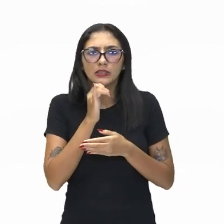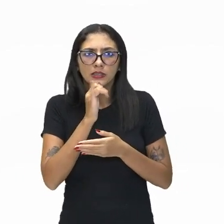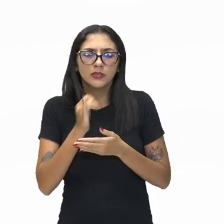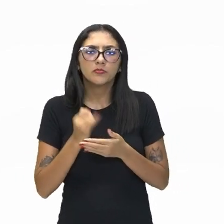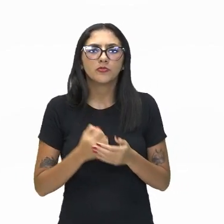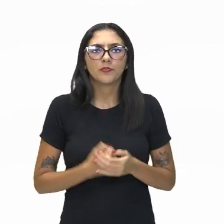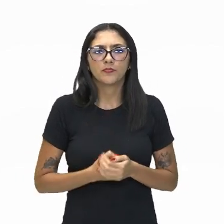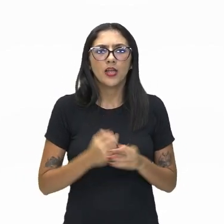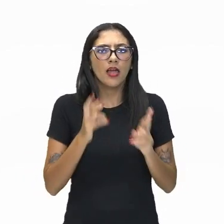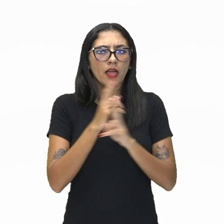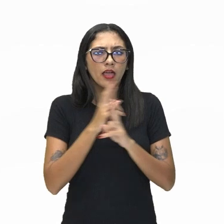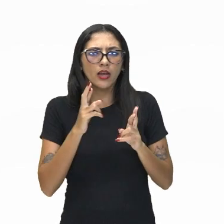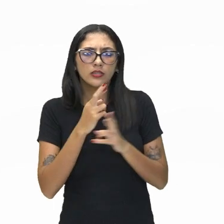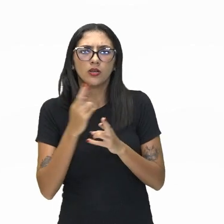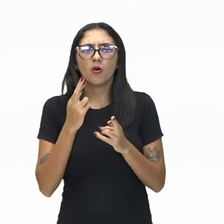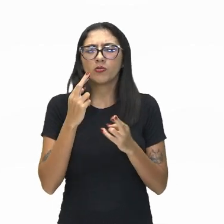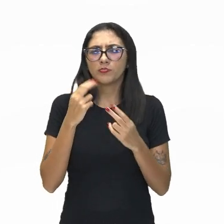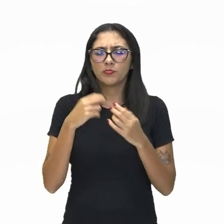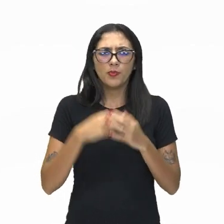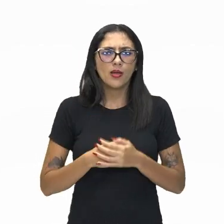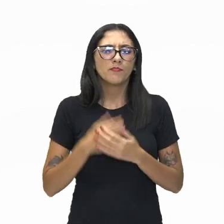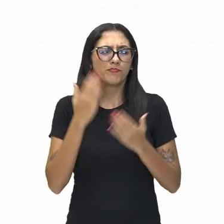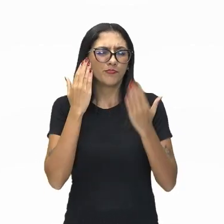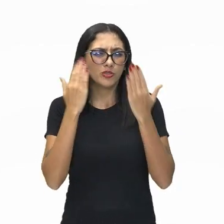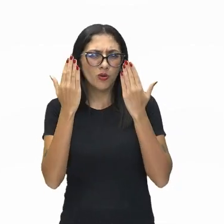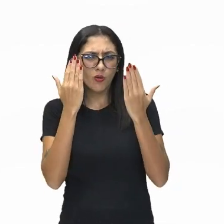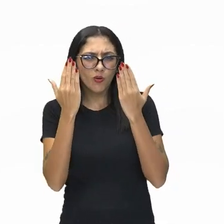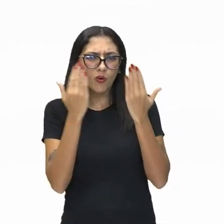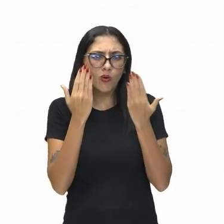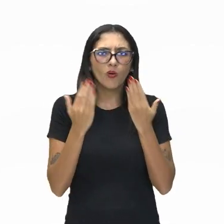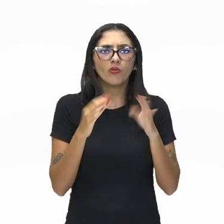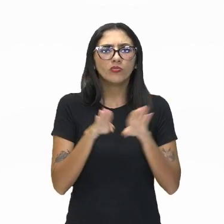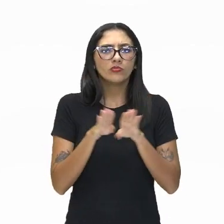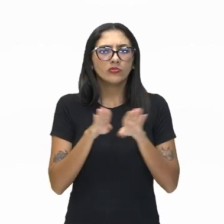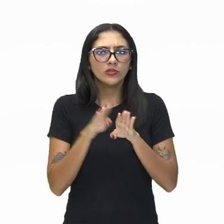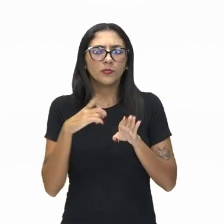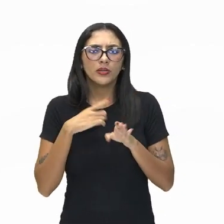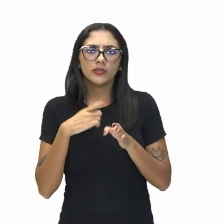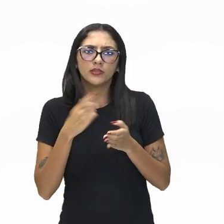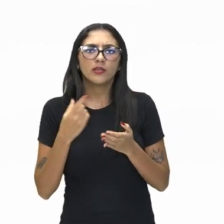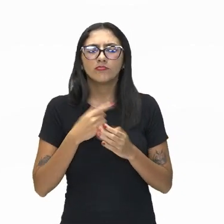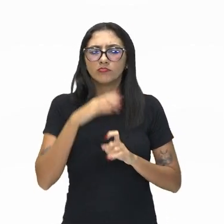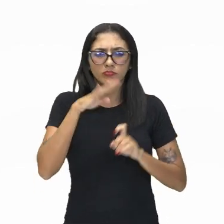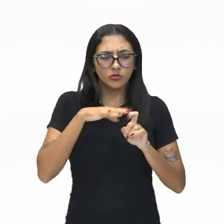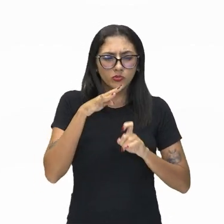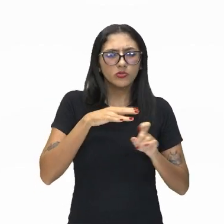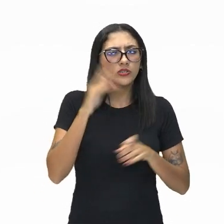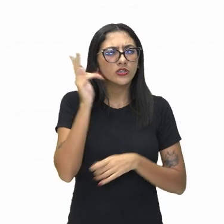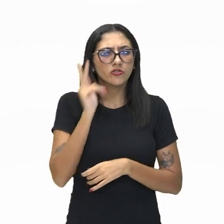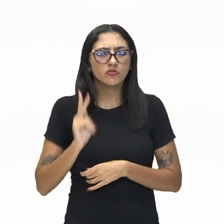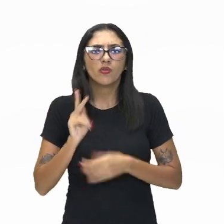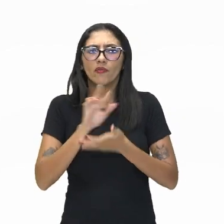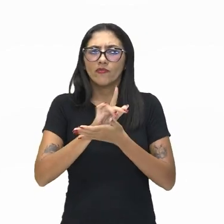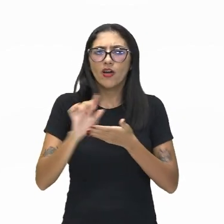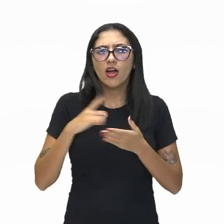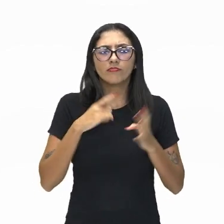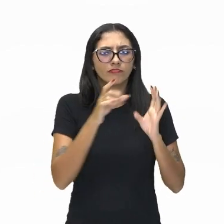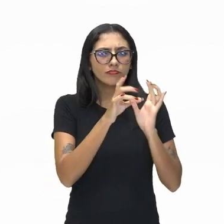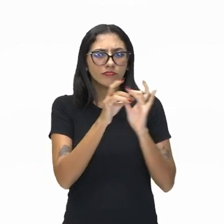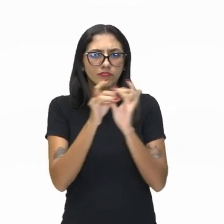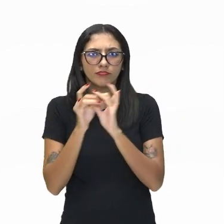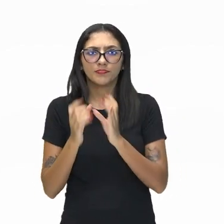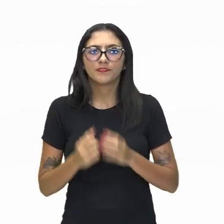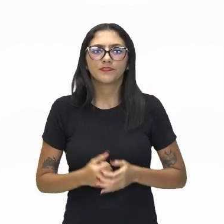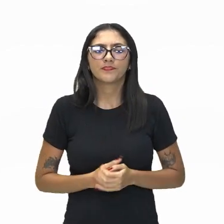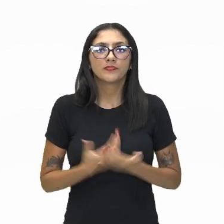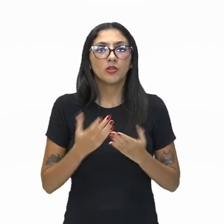e a linguagem pode muitas vezes chocar pela rudeza, pela denúncia do que não se quer. Tá? Então, dentro do